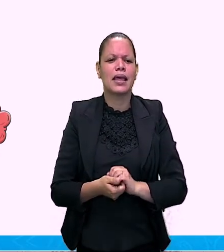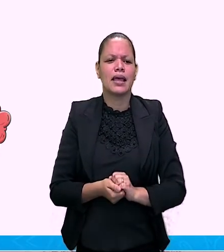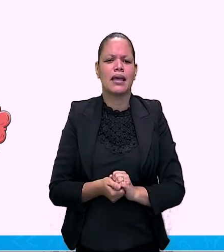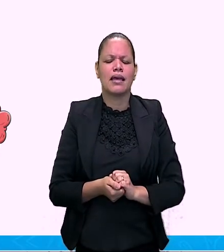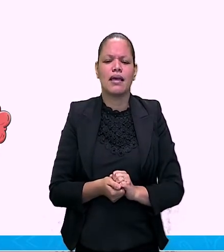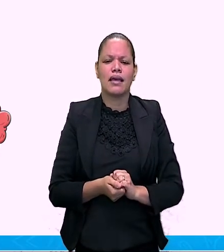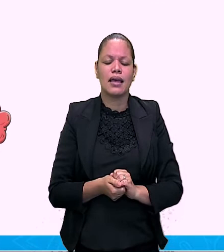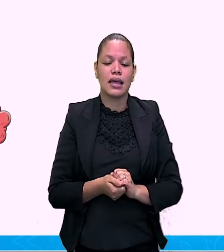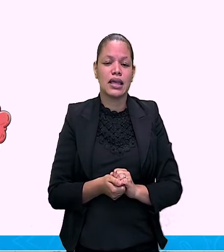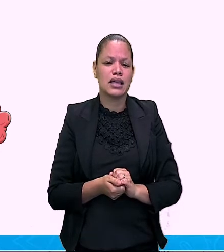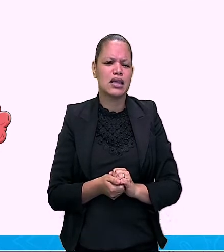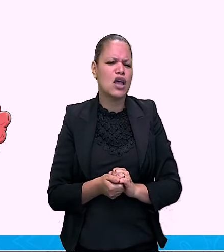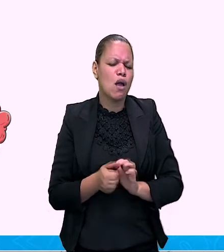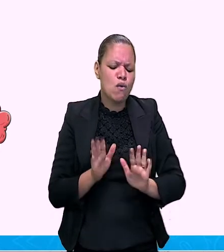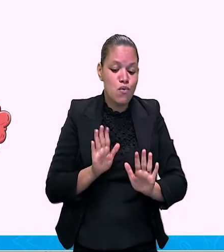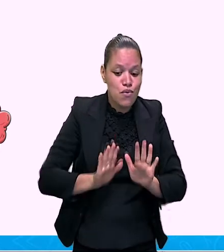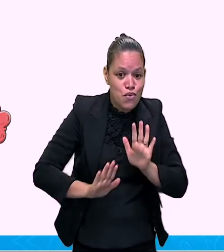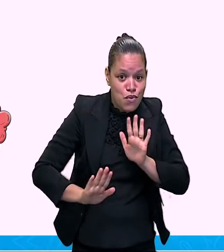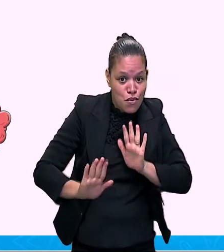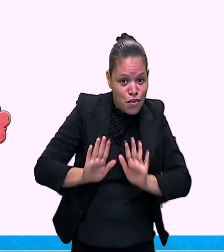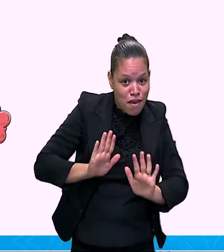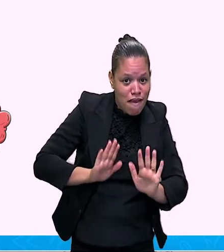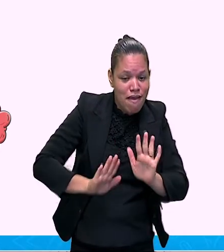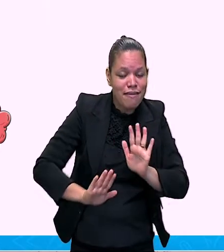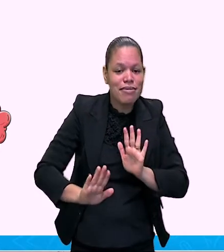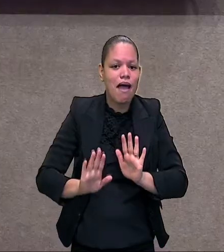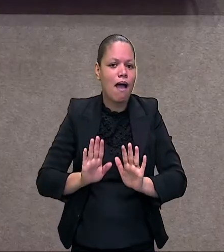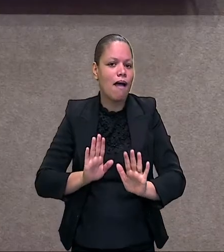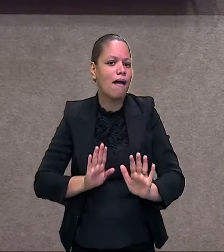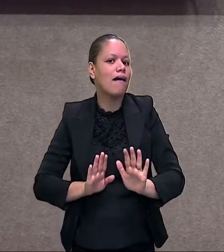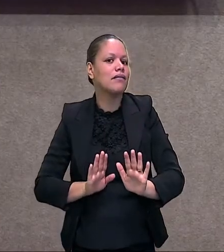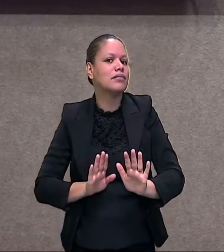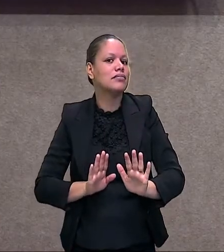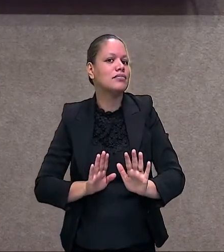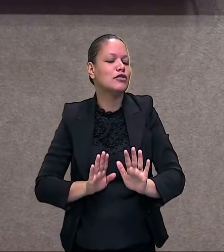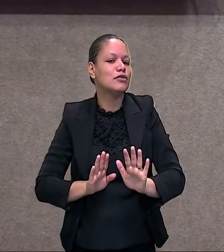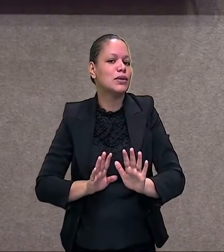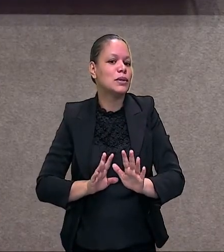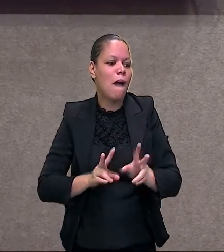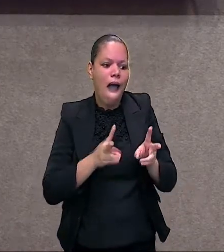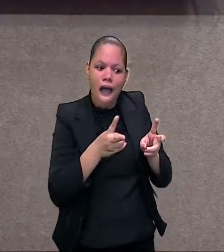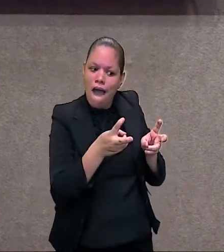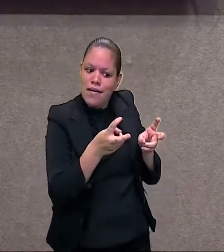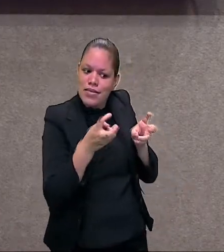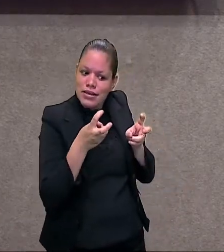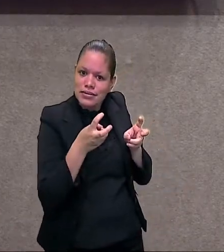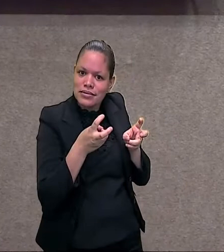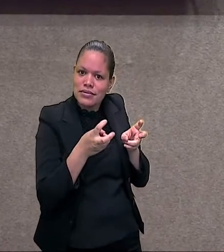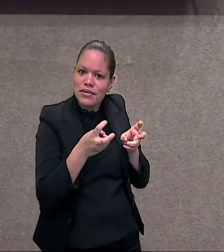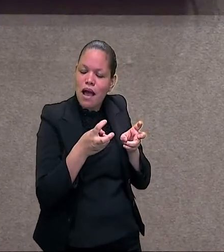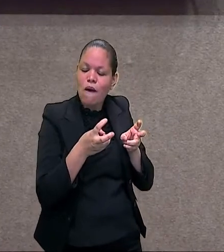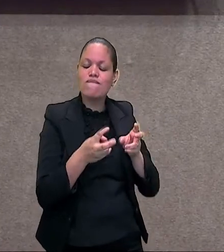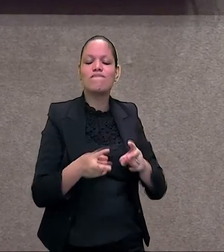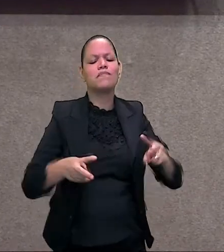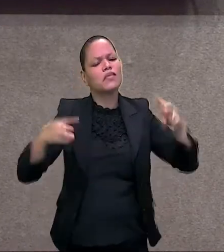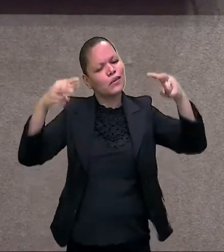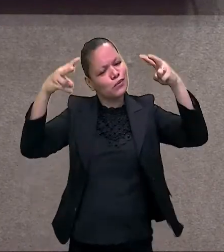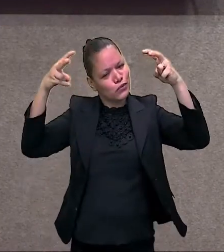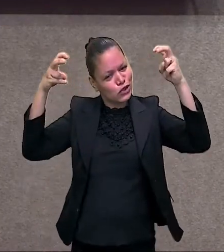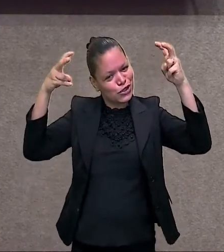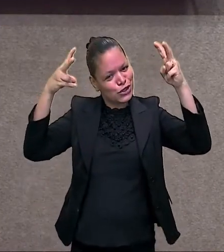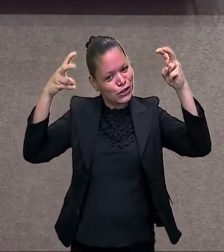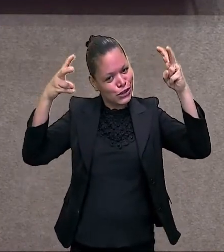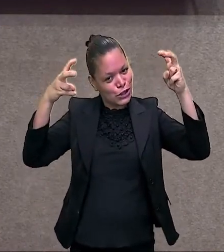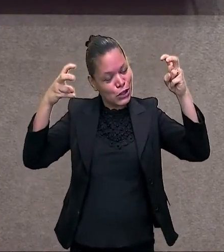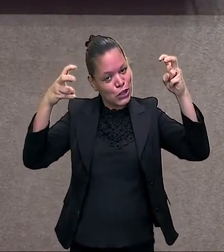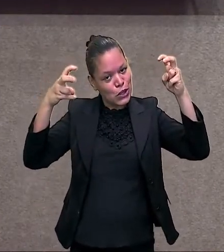de texto. O título, como você vai montar aí a sua reportagem, ele tem que ter o